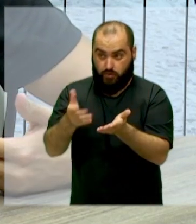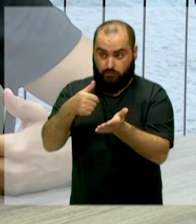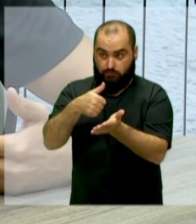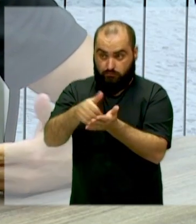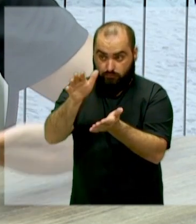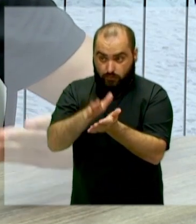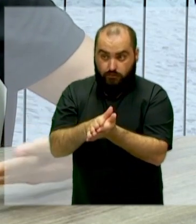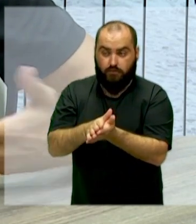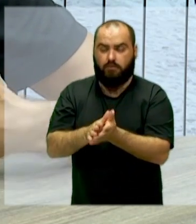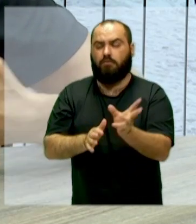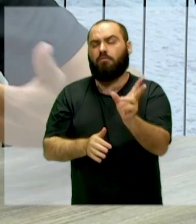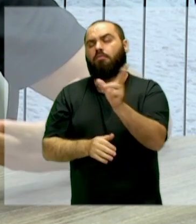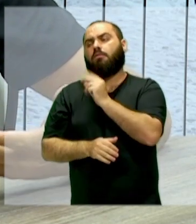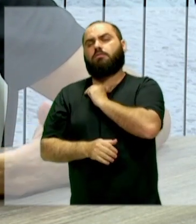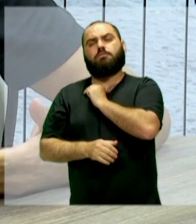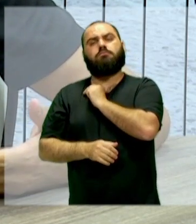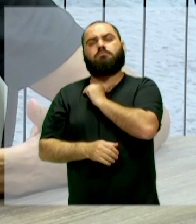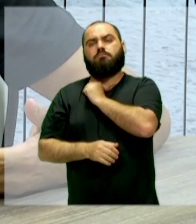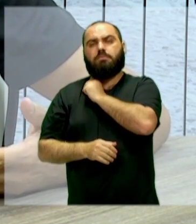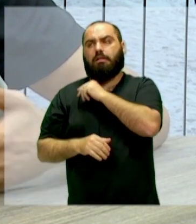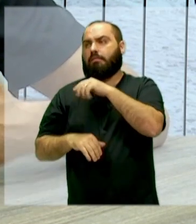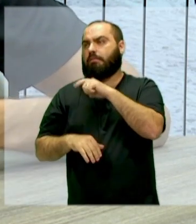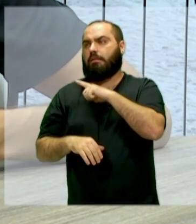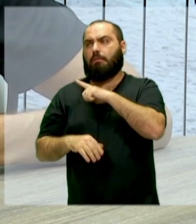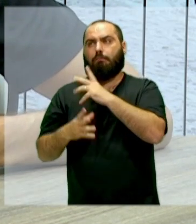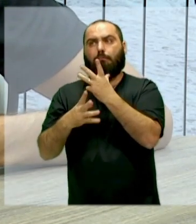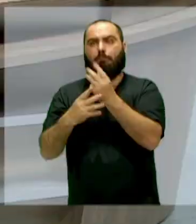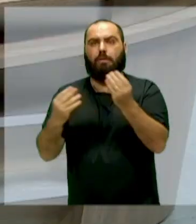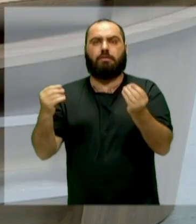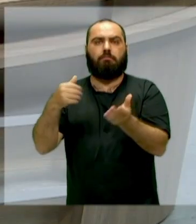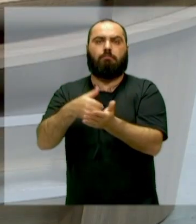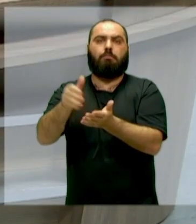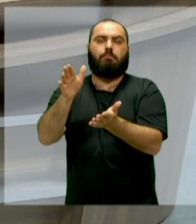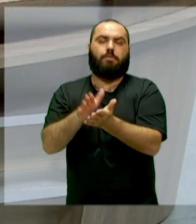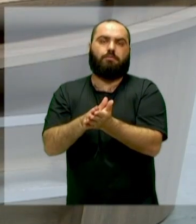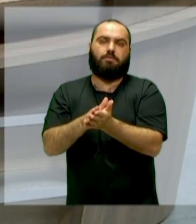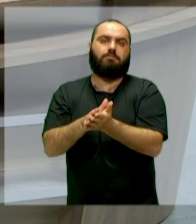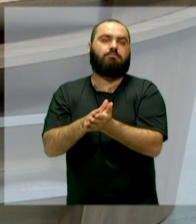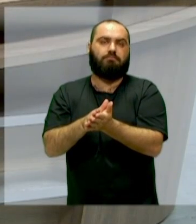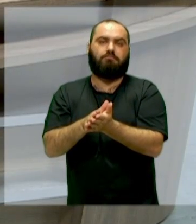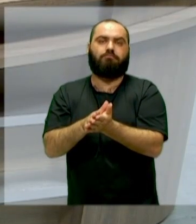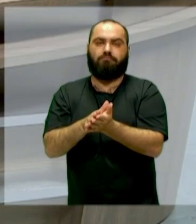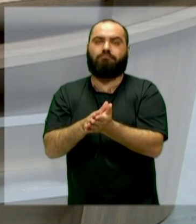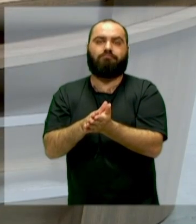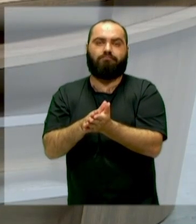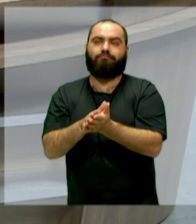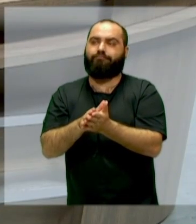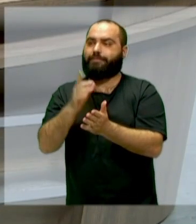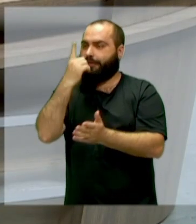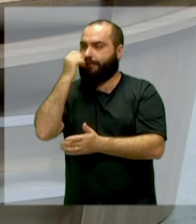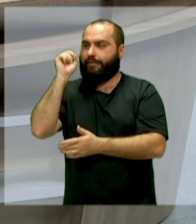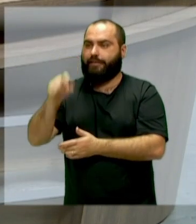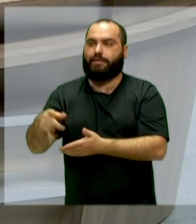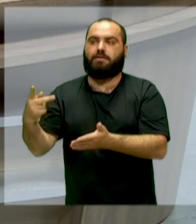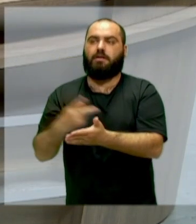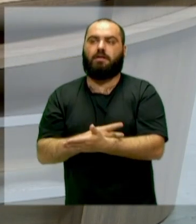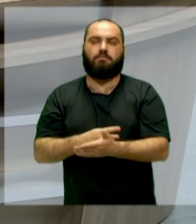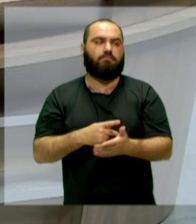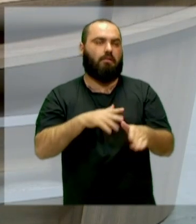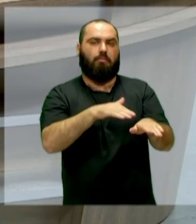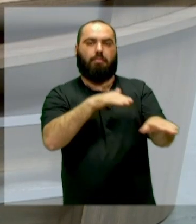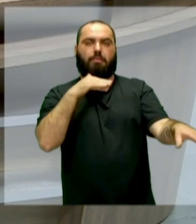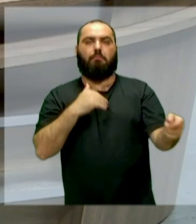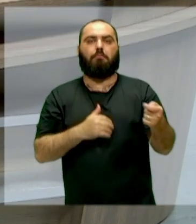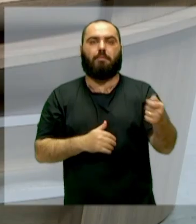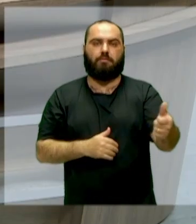Nossa ia ser um ia ter mais multa de resíduo errado do que de trânsito provavelmente né mas é todo um processo né o próprio